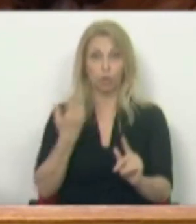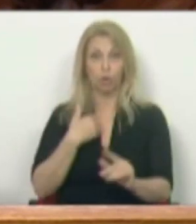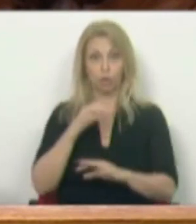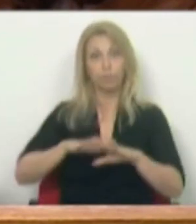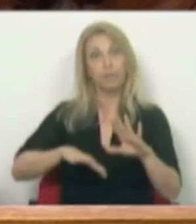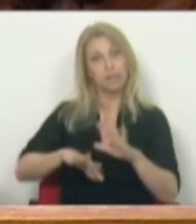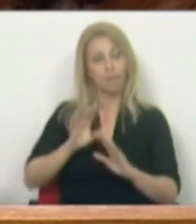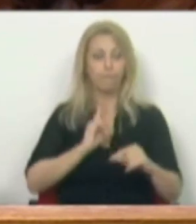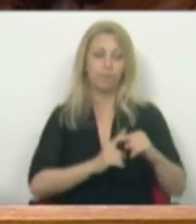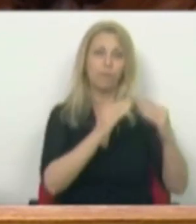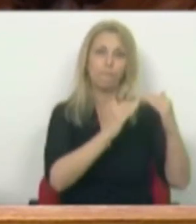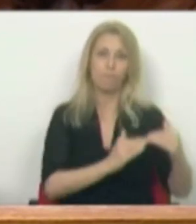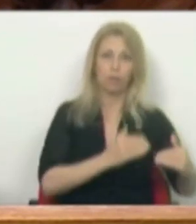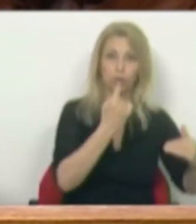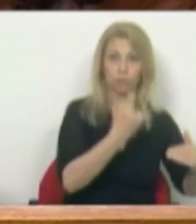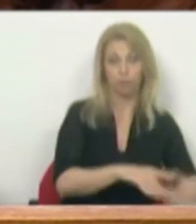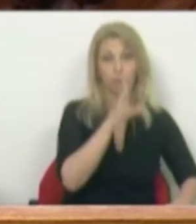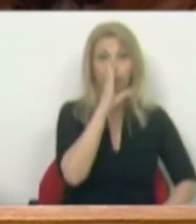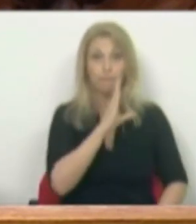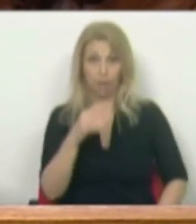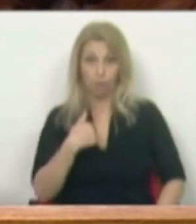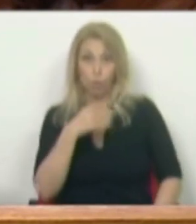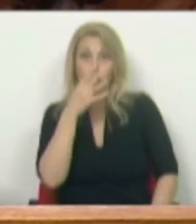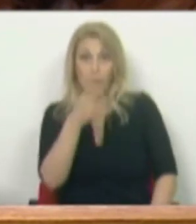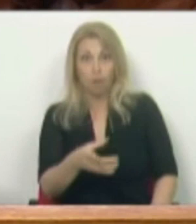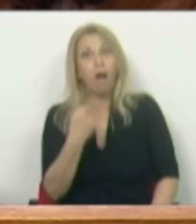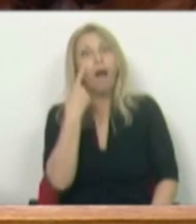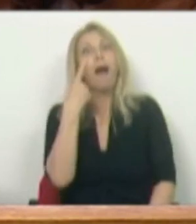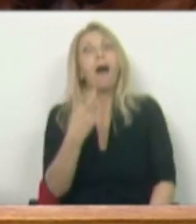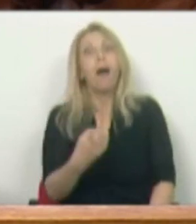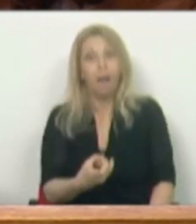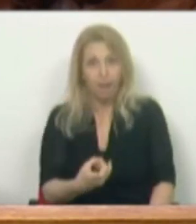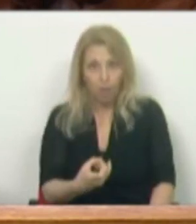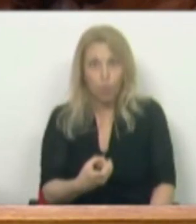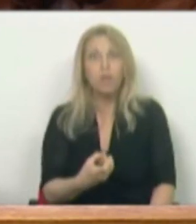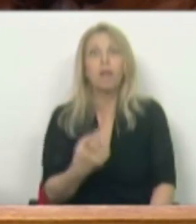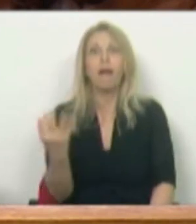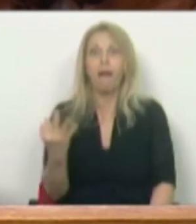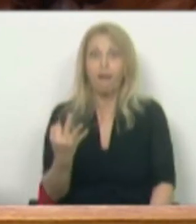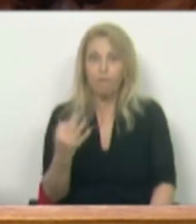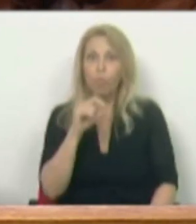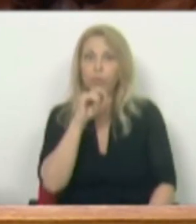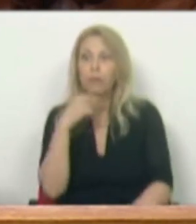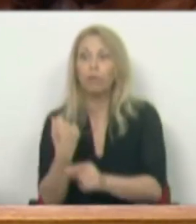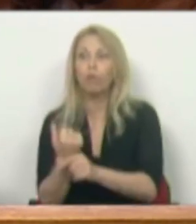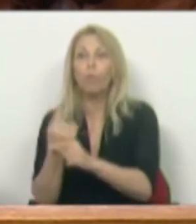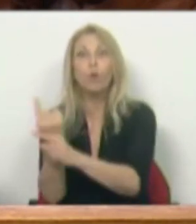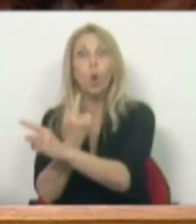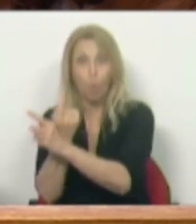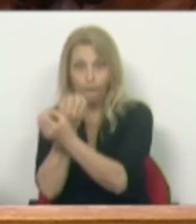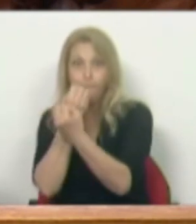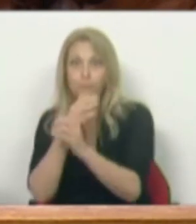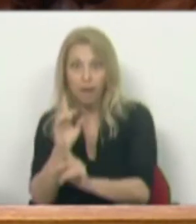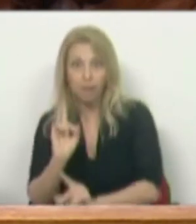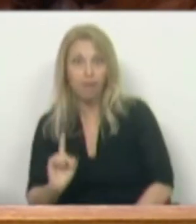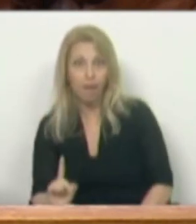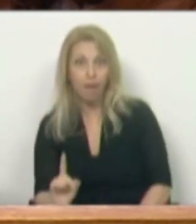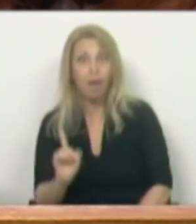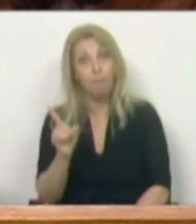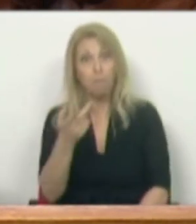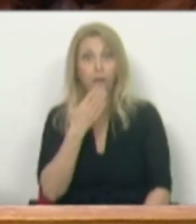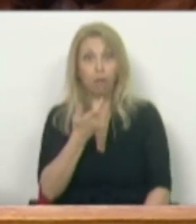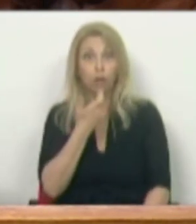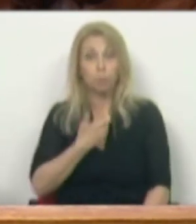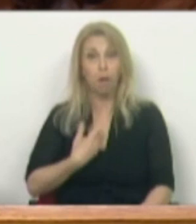beneficiados. Diria, na prática, que reconheceria a perda de poder de compra. Mas nem sequer isso respondeu. E eu creio que esta é a pergunta